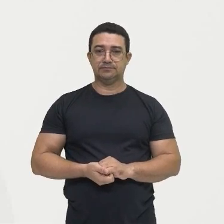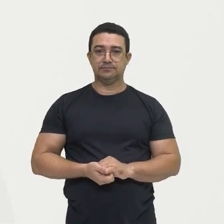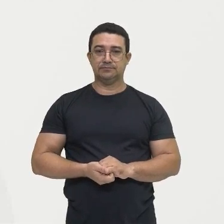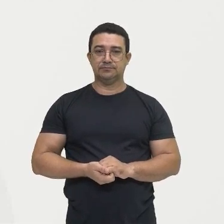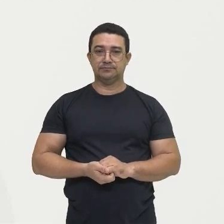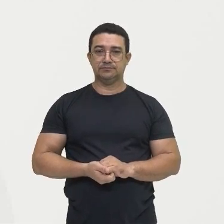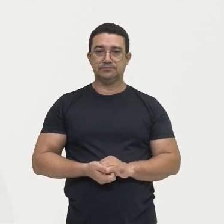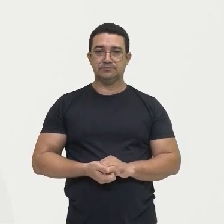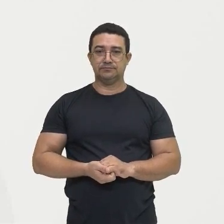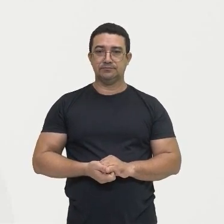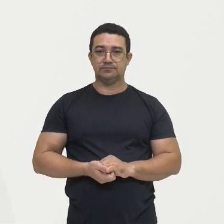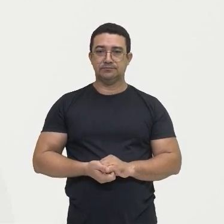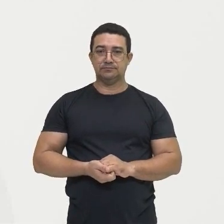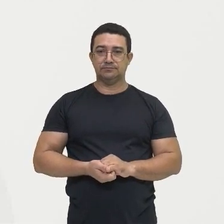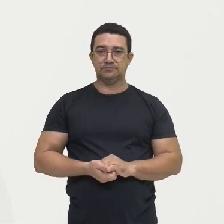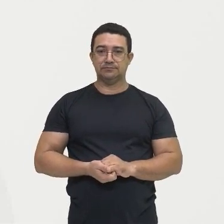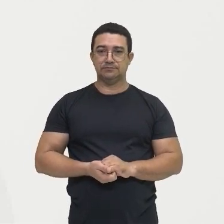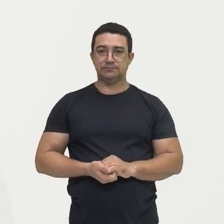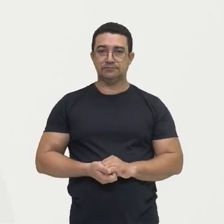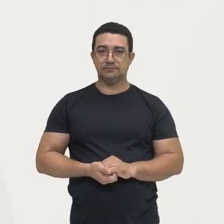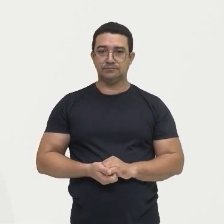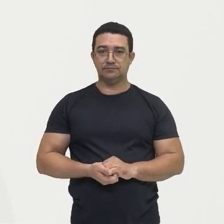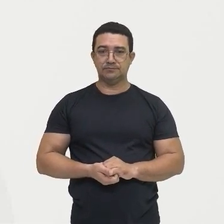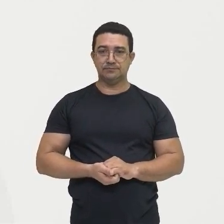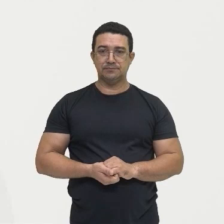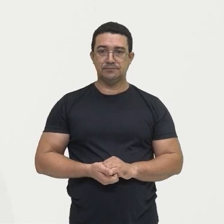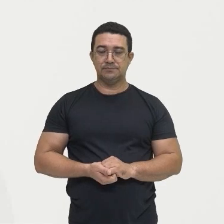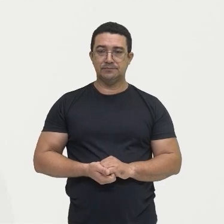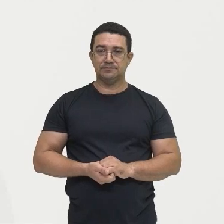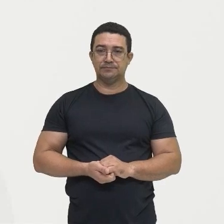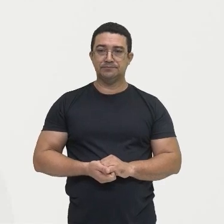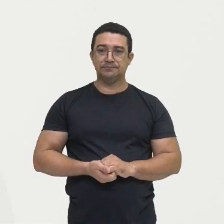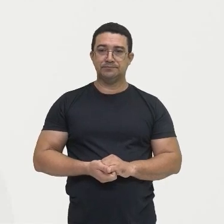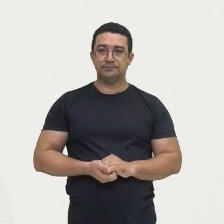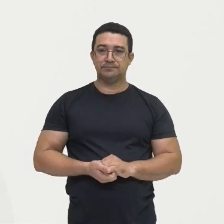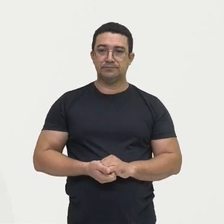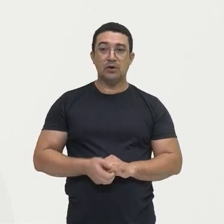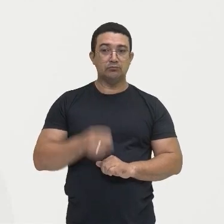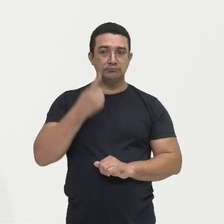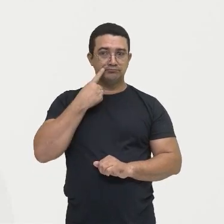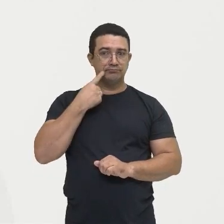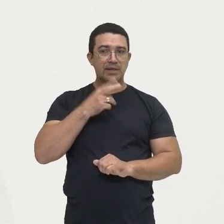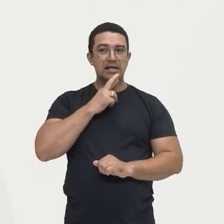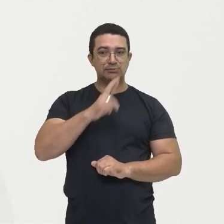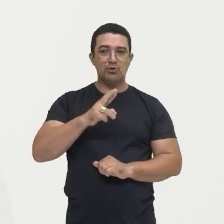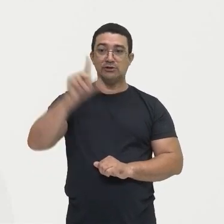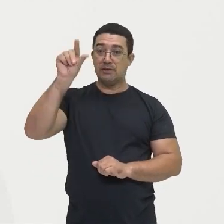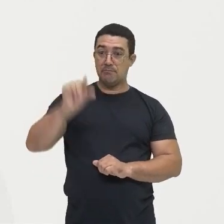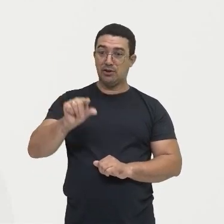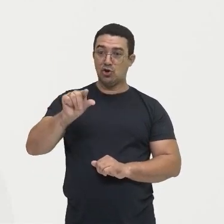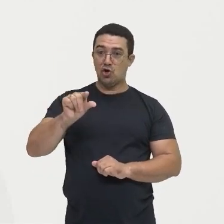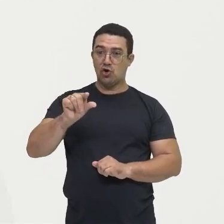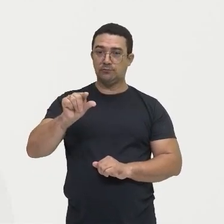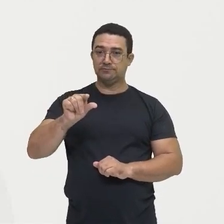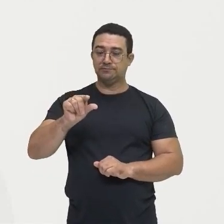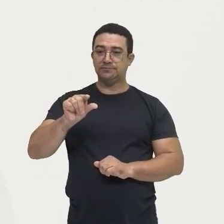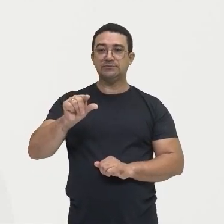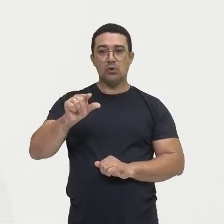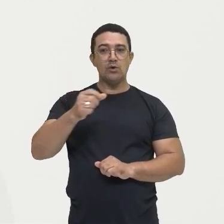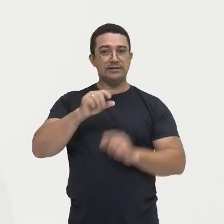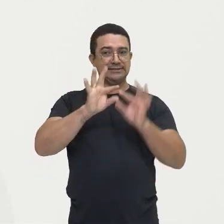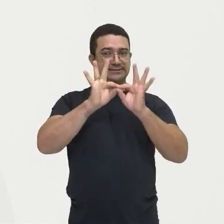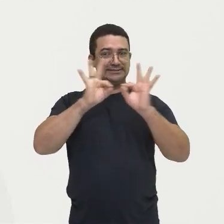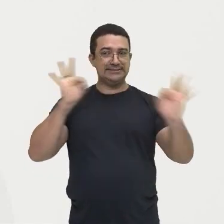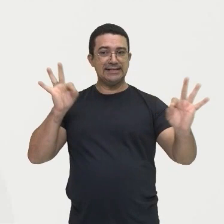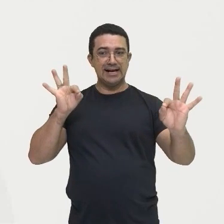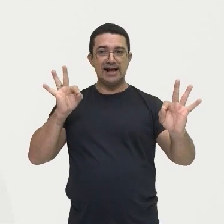0,001. Aqui é 2, aqui é 1. Olha só, o resultado aqui é menor. Então, significa dizer que essa escala é o que nós